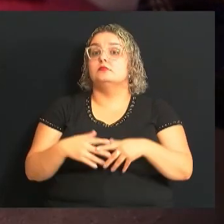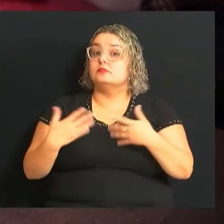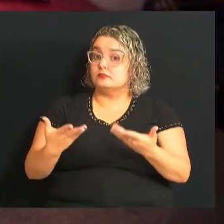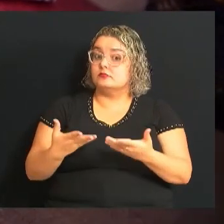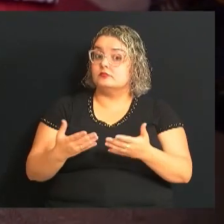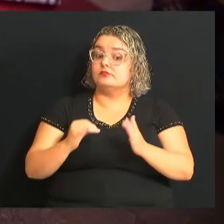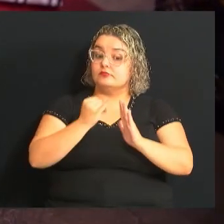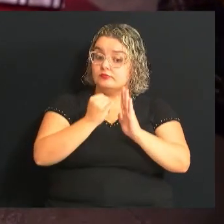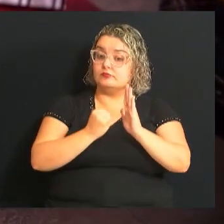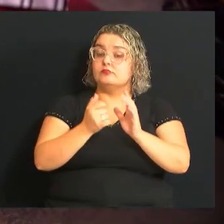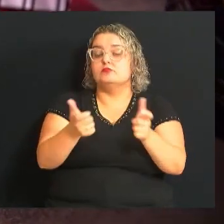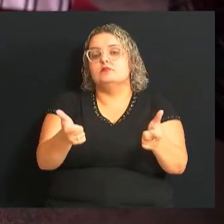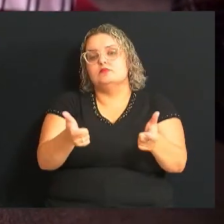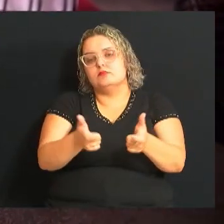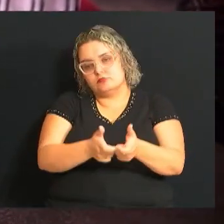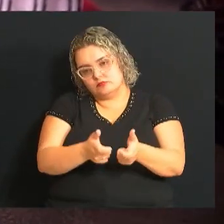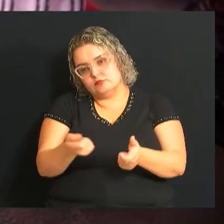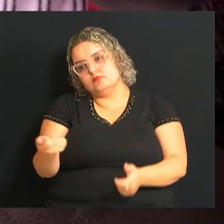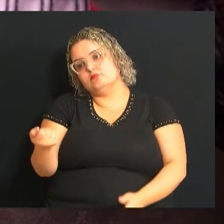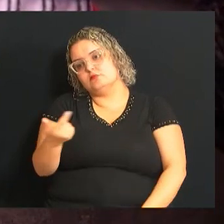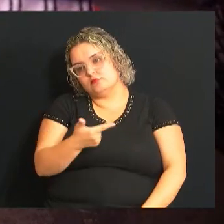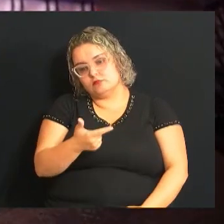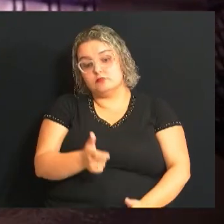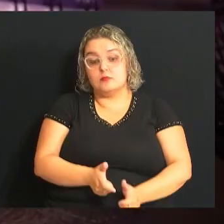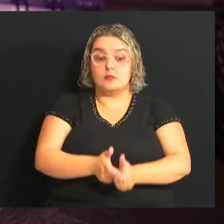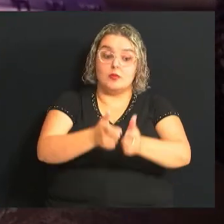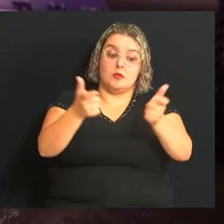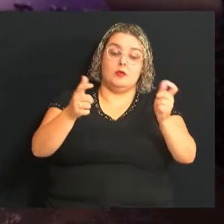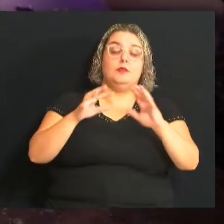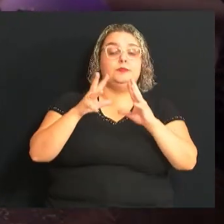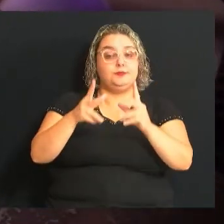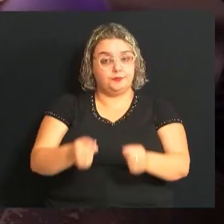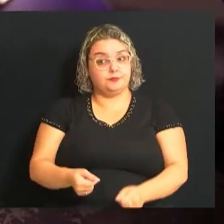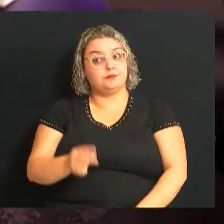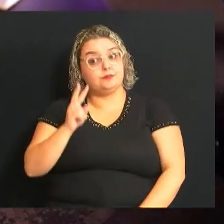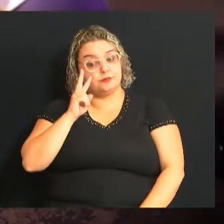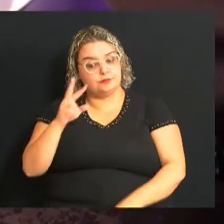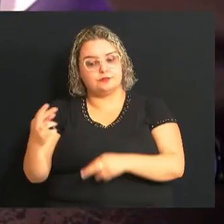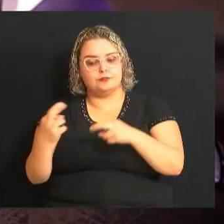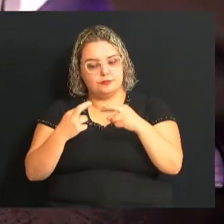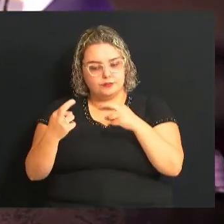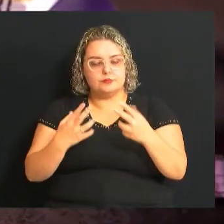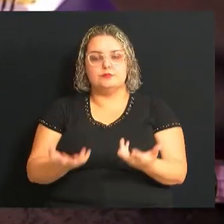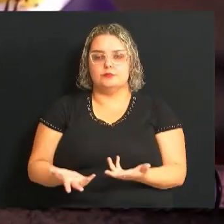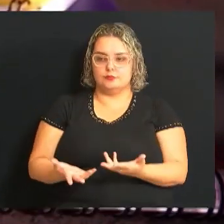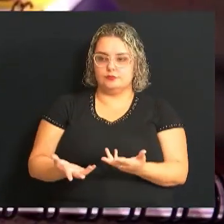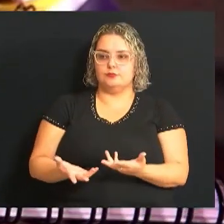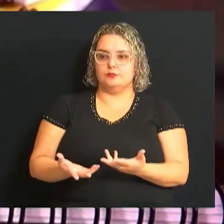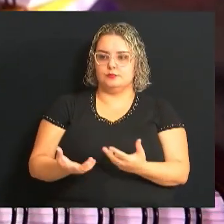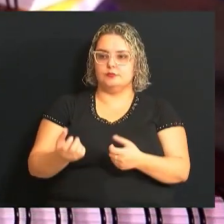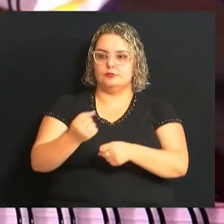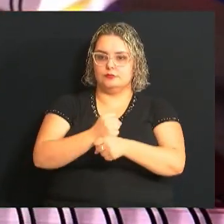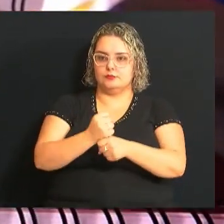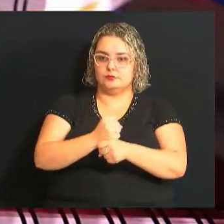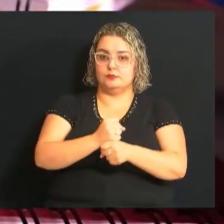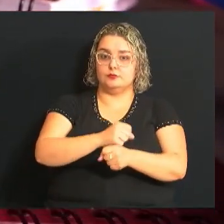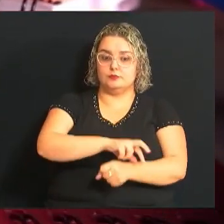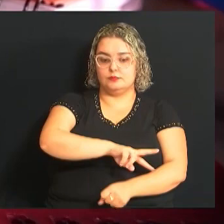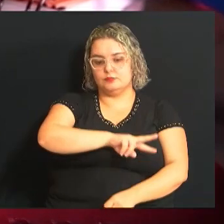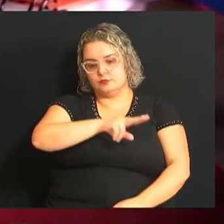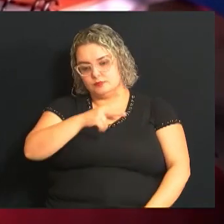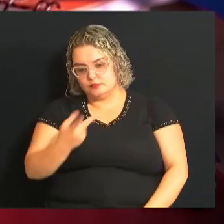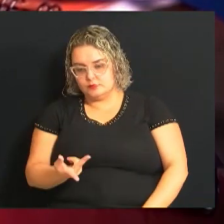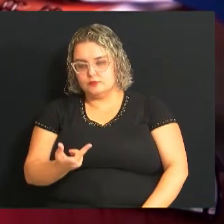inflacionária será menor, né, do aumento todo que nós verificamos na virada de 2021